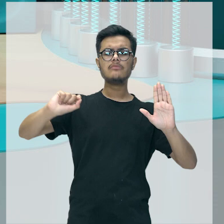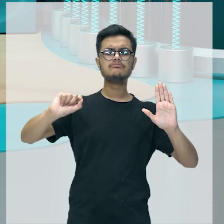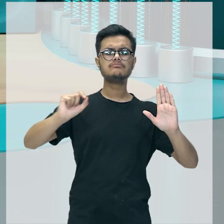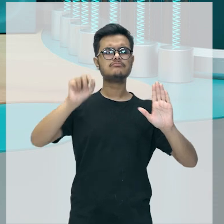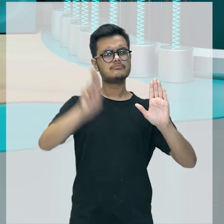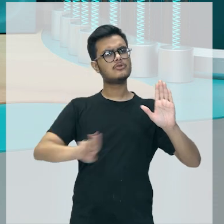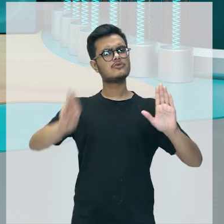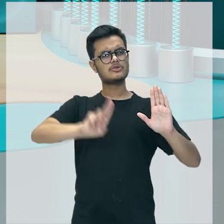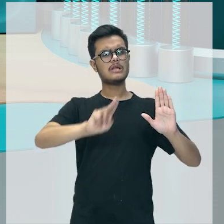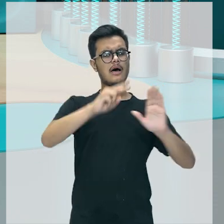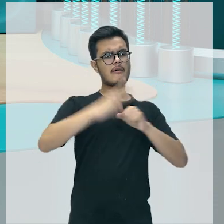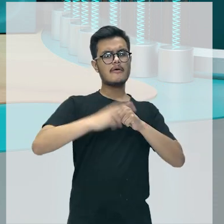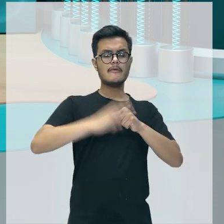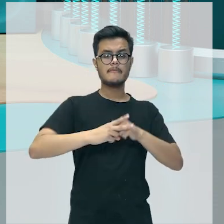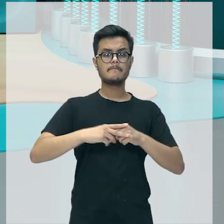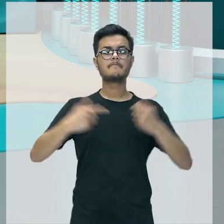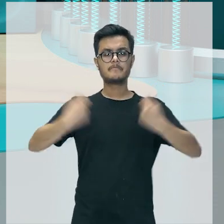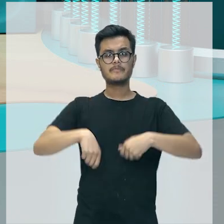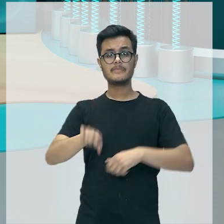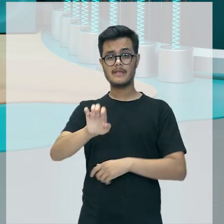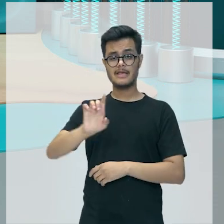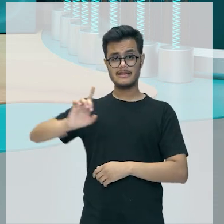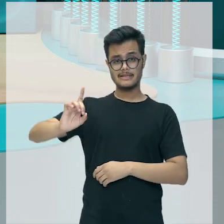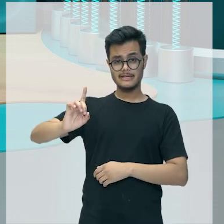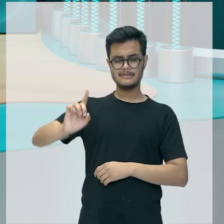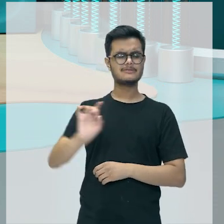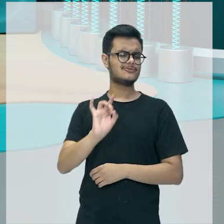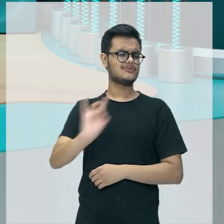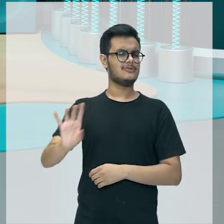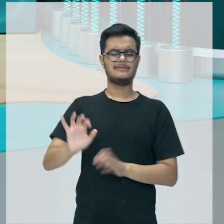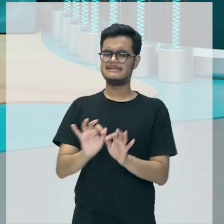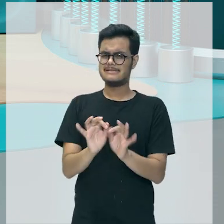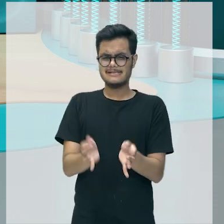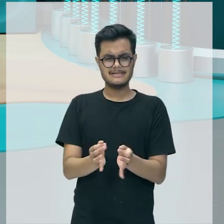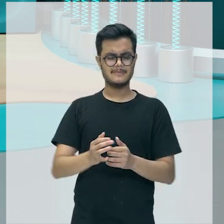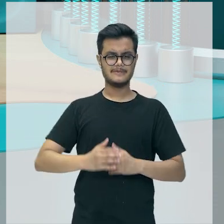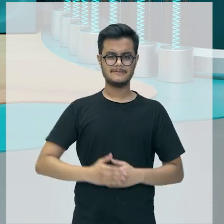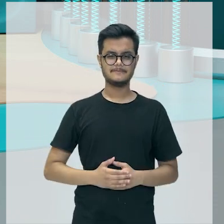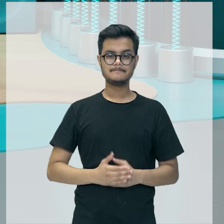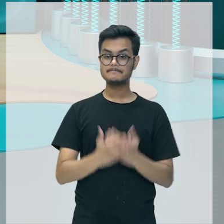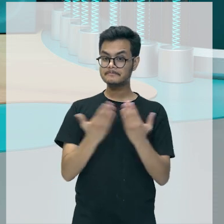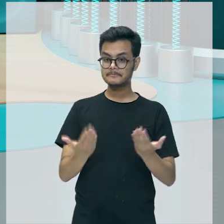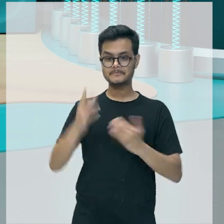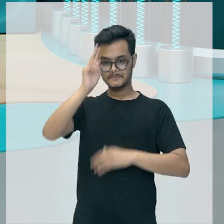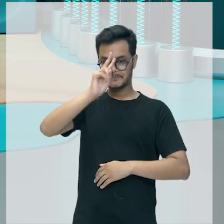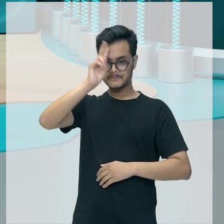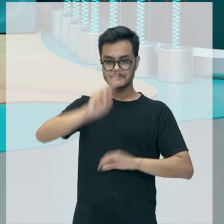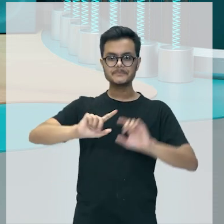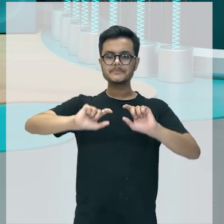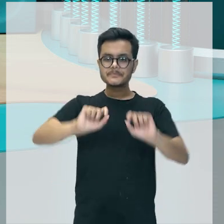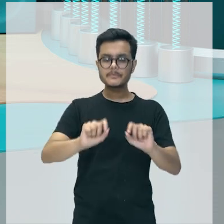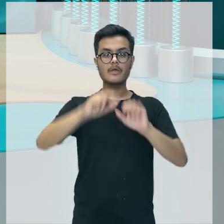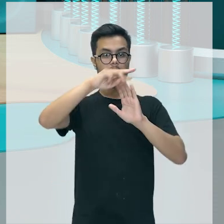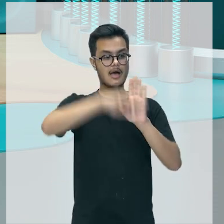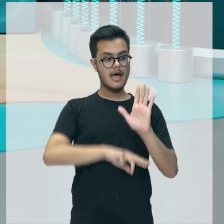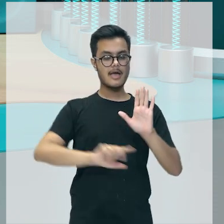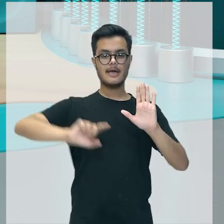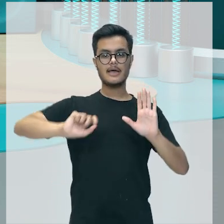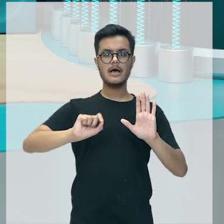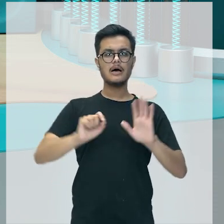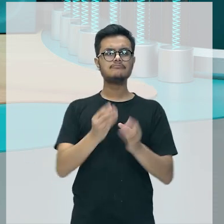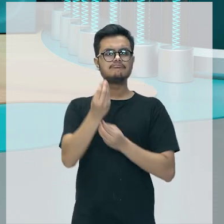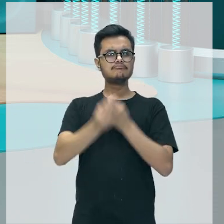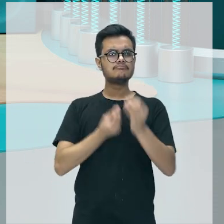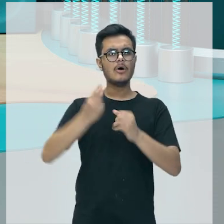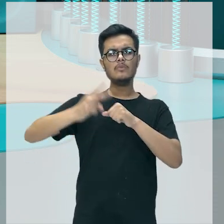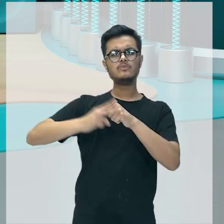no passado, eu vou acrescentar o ED. Só isso, tá bom? E lembrando que essa regra de